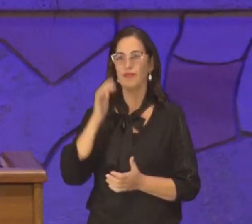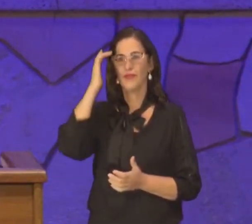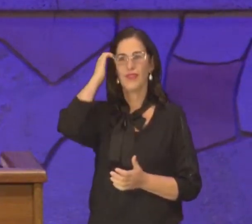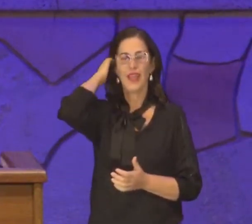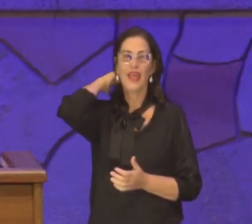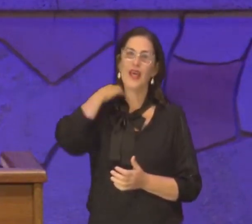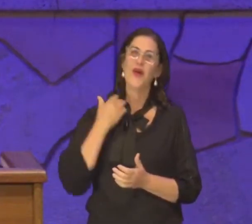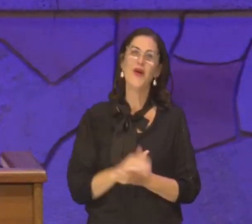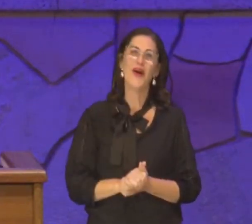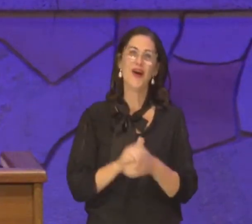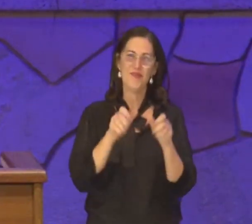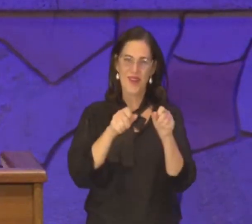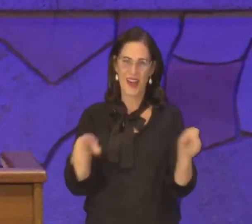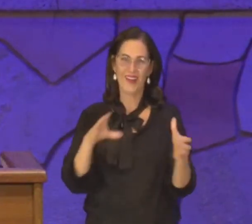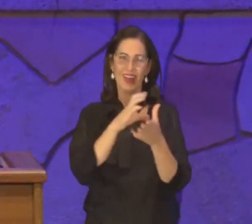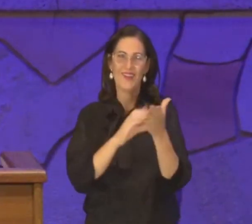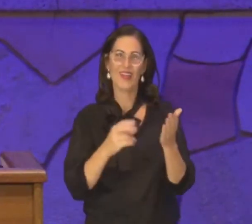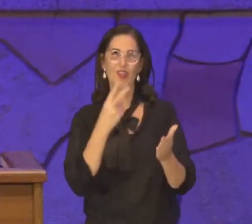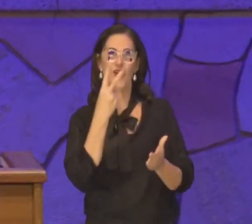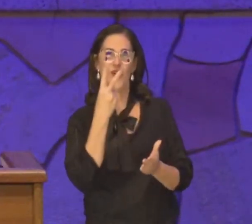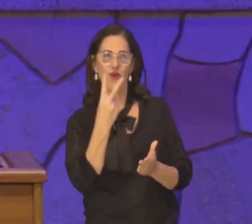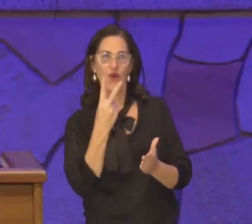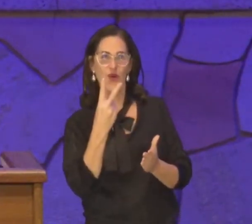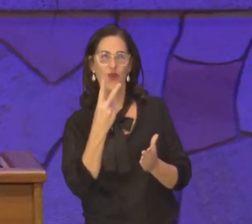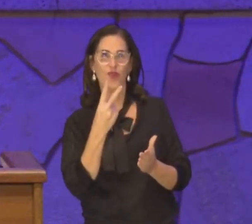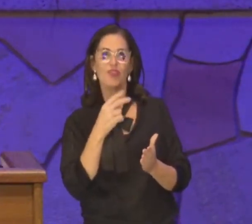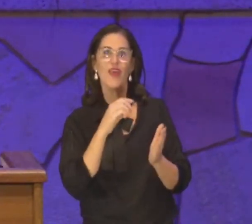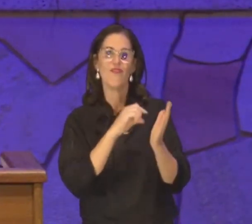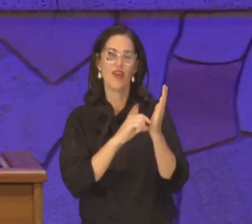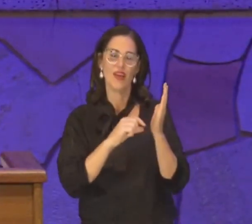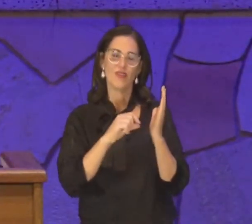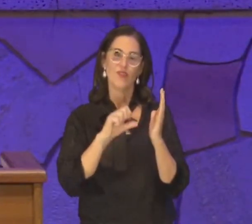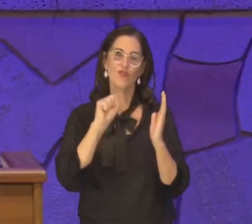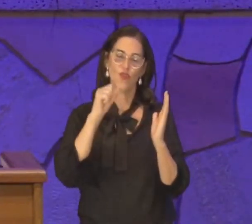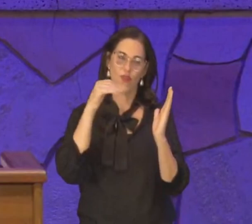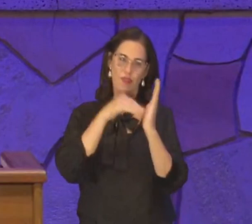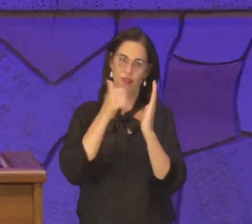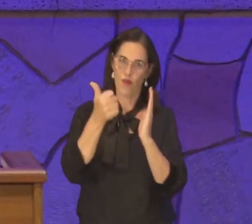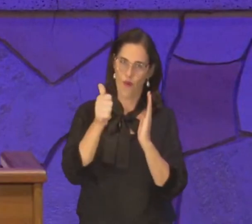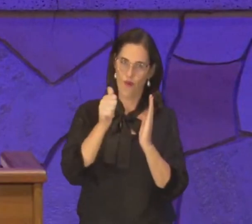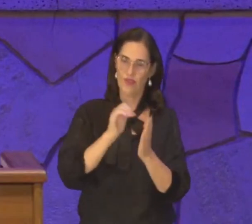Apocalipse no capítulo 2, os versos de 8 a 11.